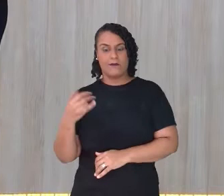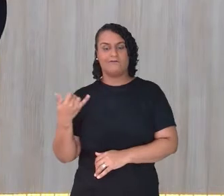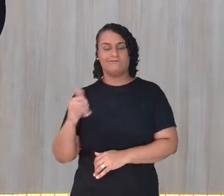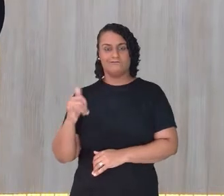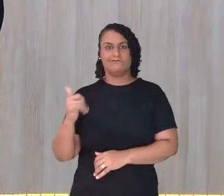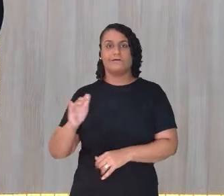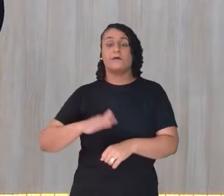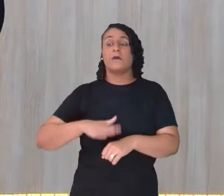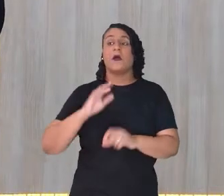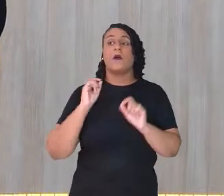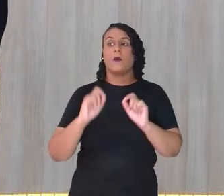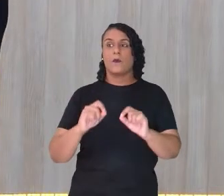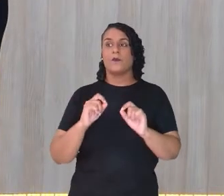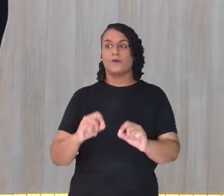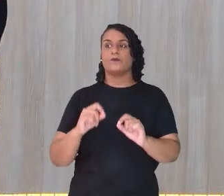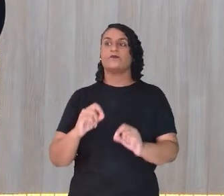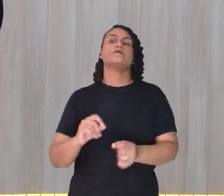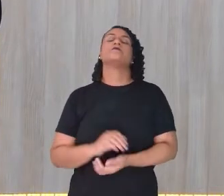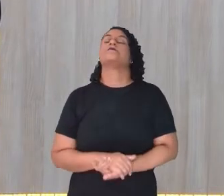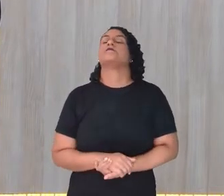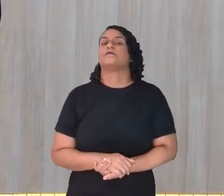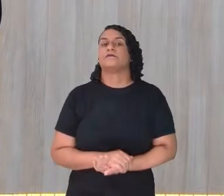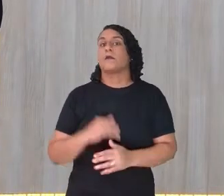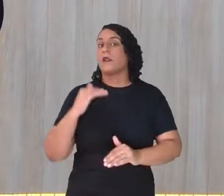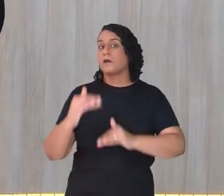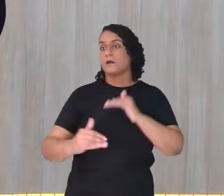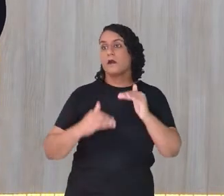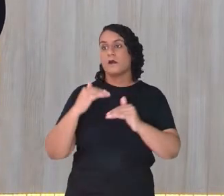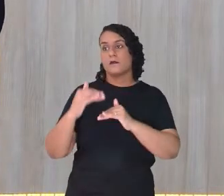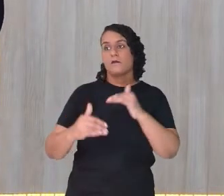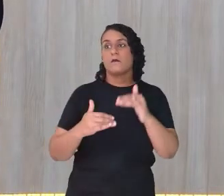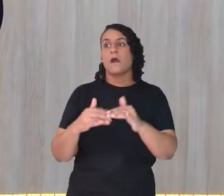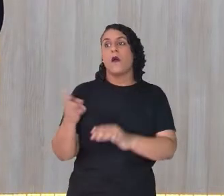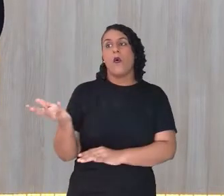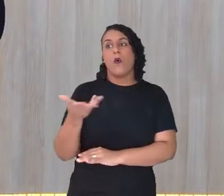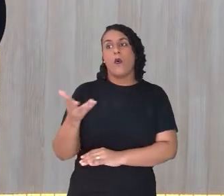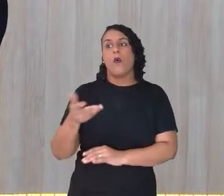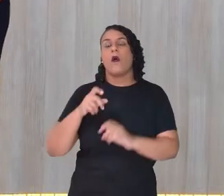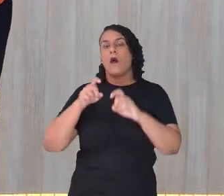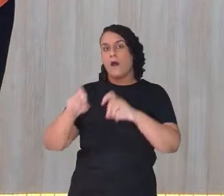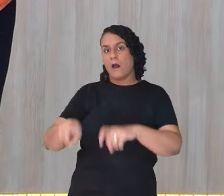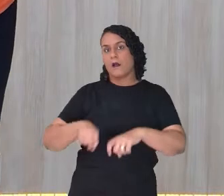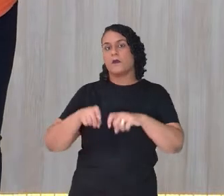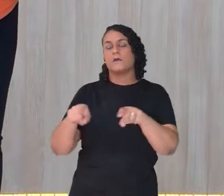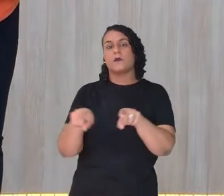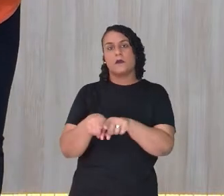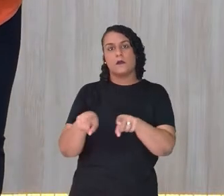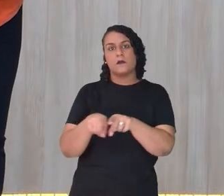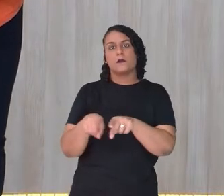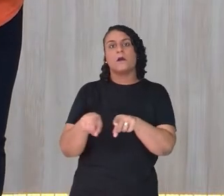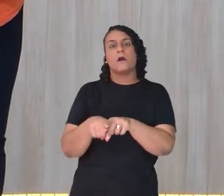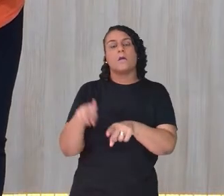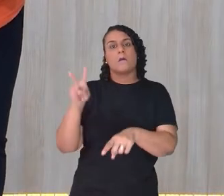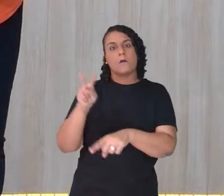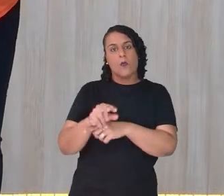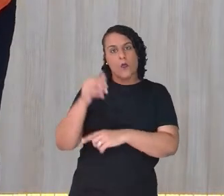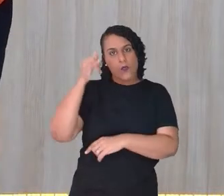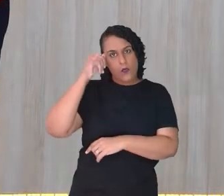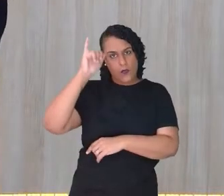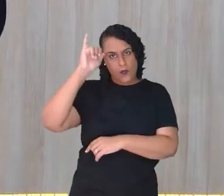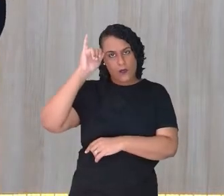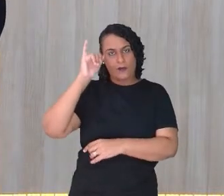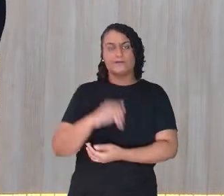mais? Então, o que é que ela promove? O desenvolvimento da produção agrícola e agropecuária. Então, veja que